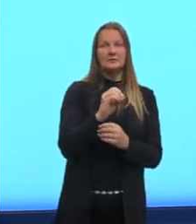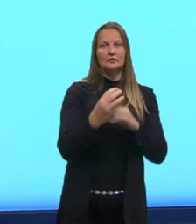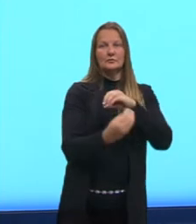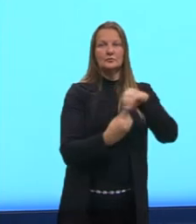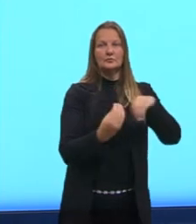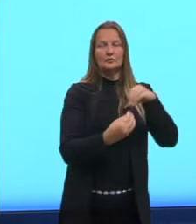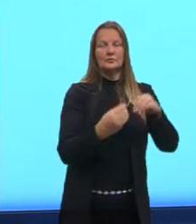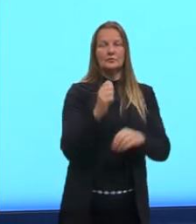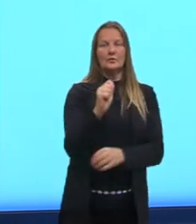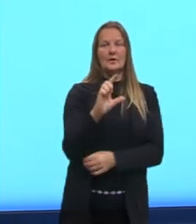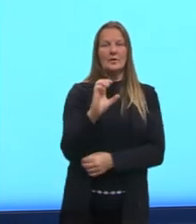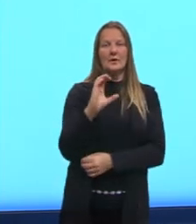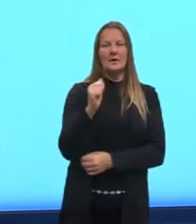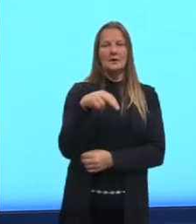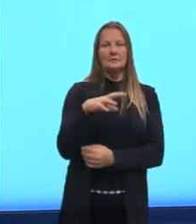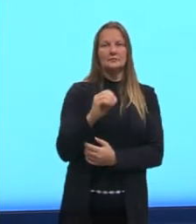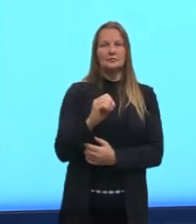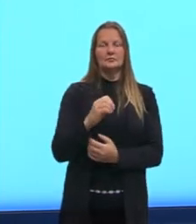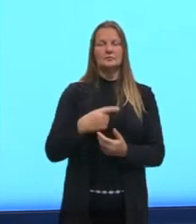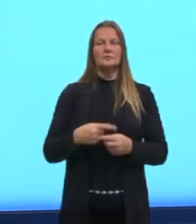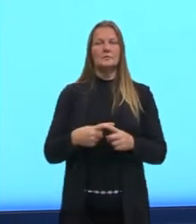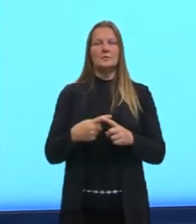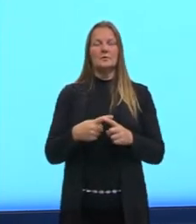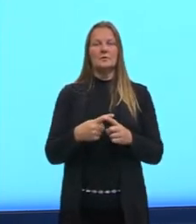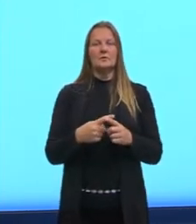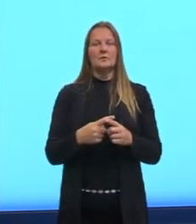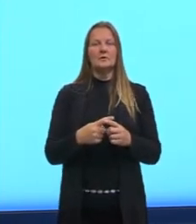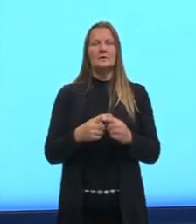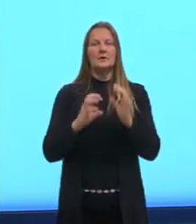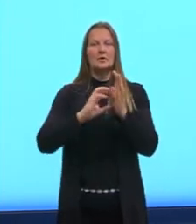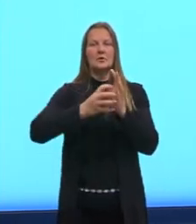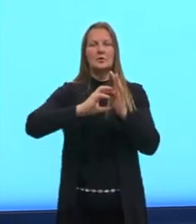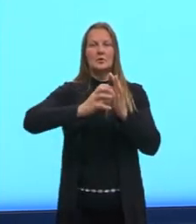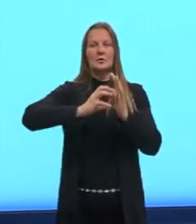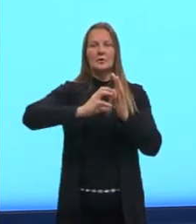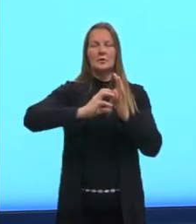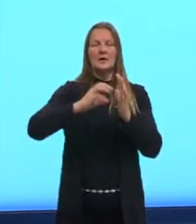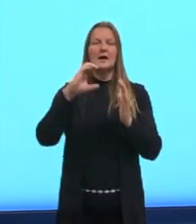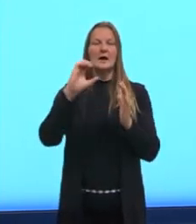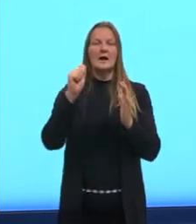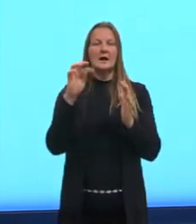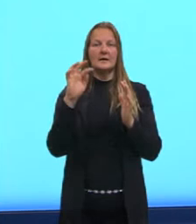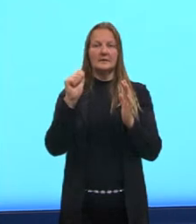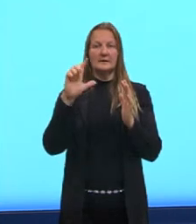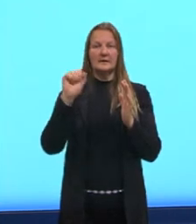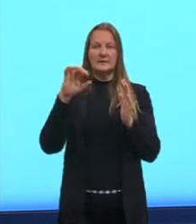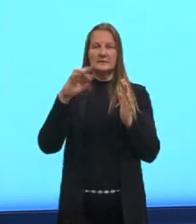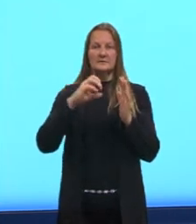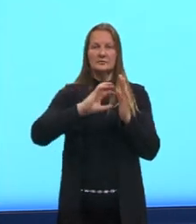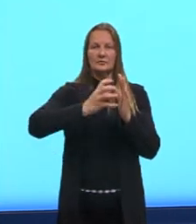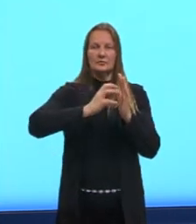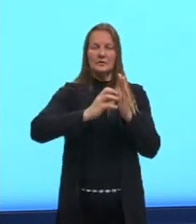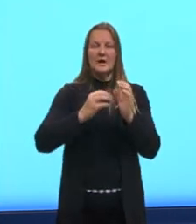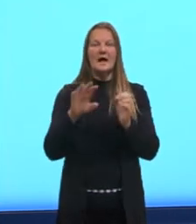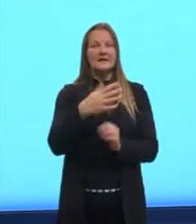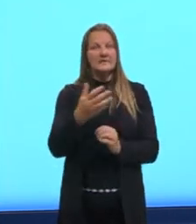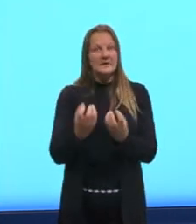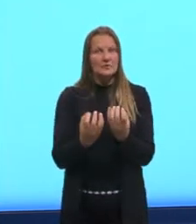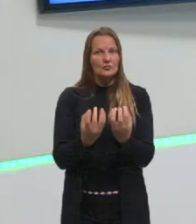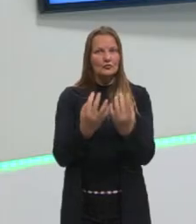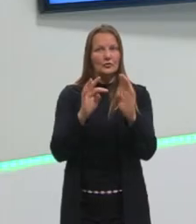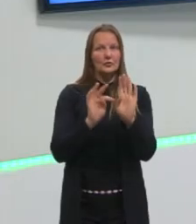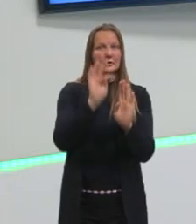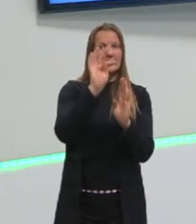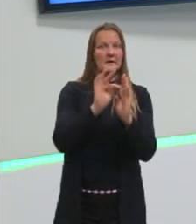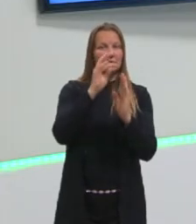alcano através de um catalisador é uma reação que precisa ser catalisada muitas vezes aquecida Enfim então precisa